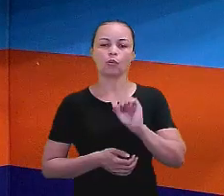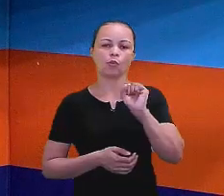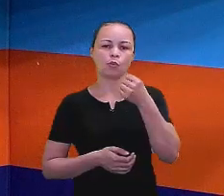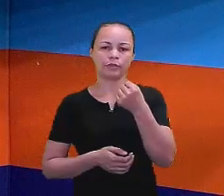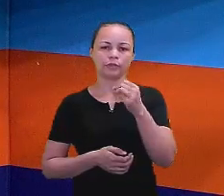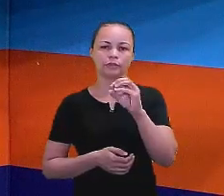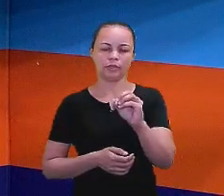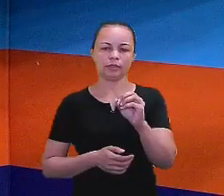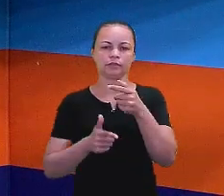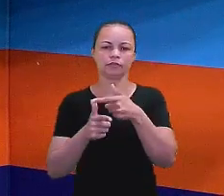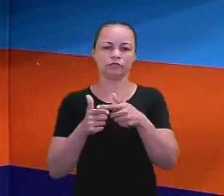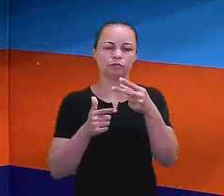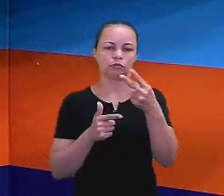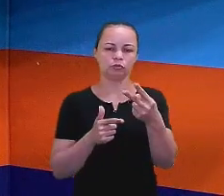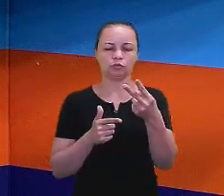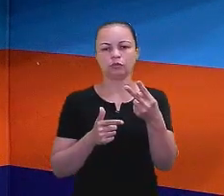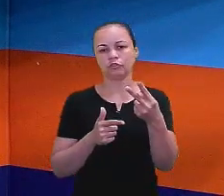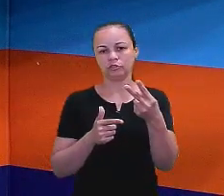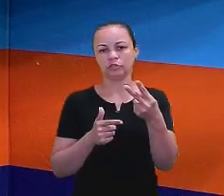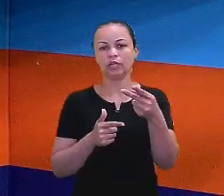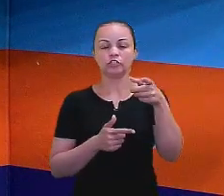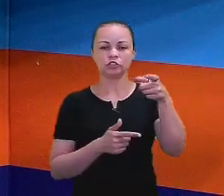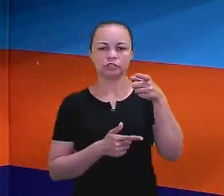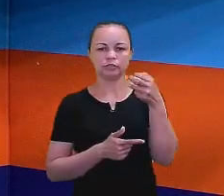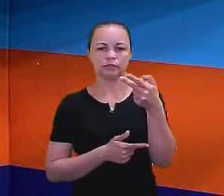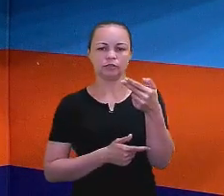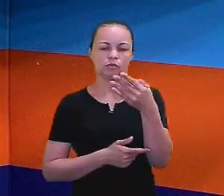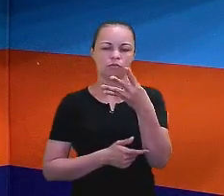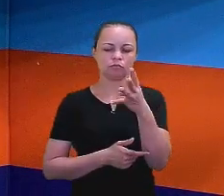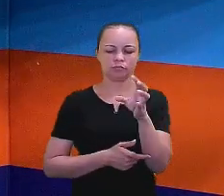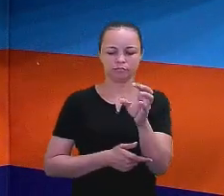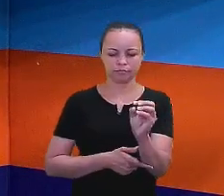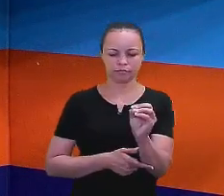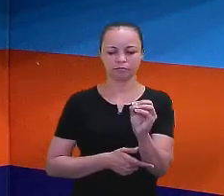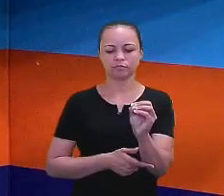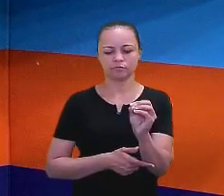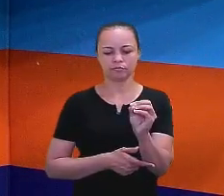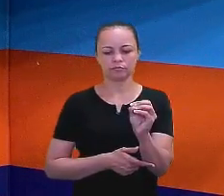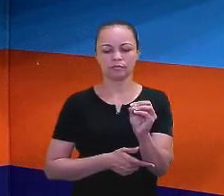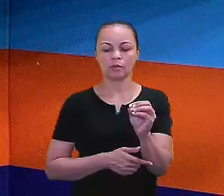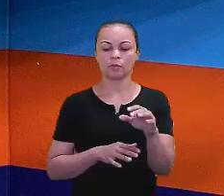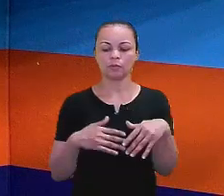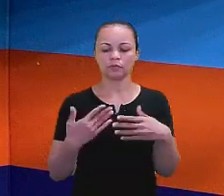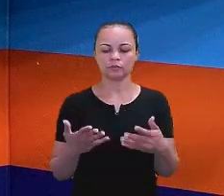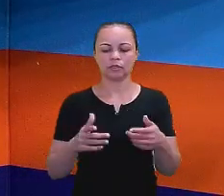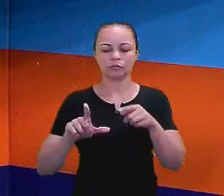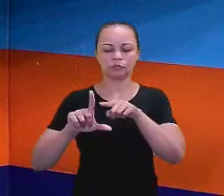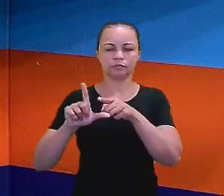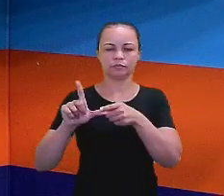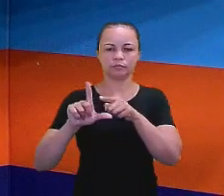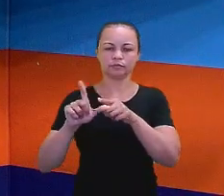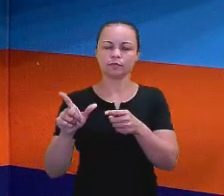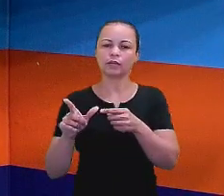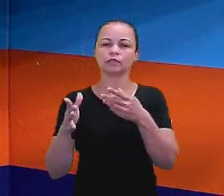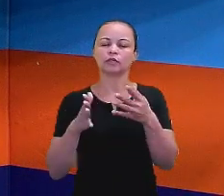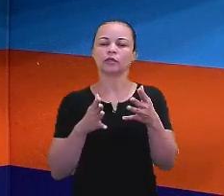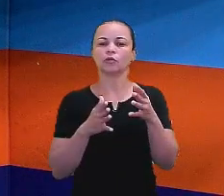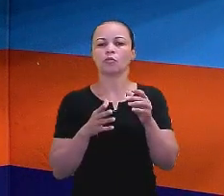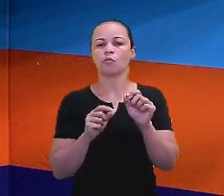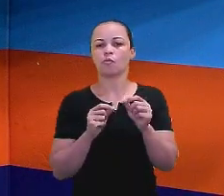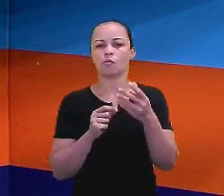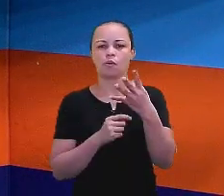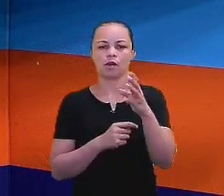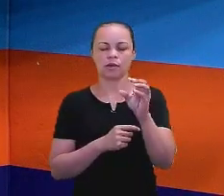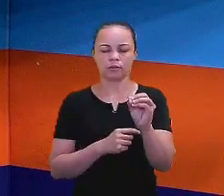2, x igual a 40 graus. Portanto, os ângulos congruentes medem 40 graus cada